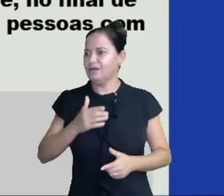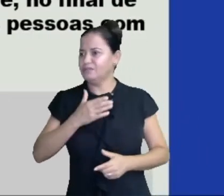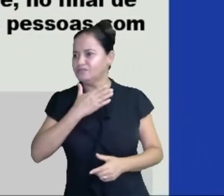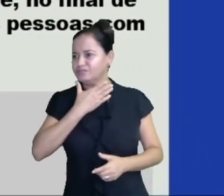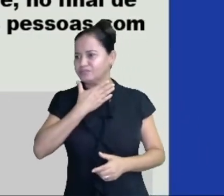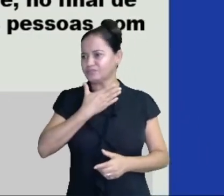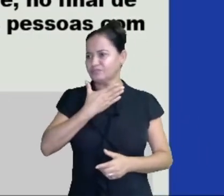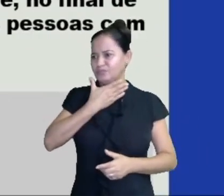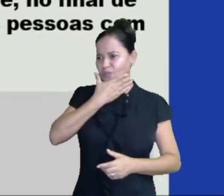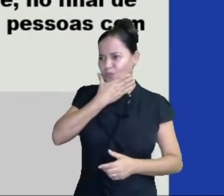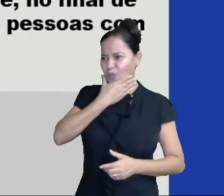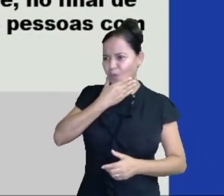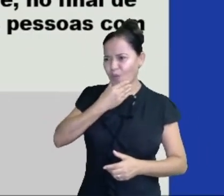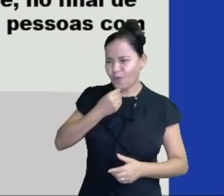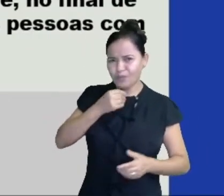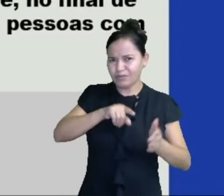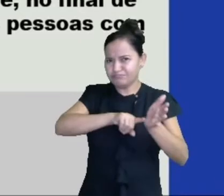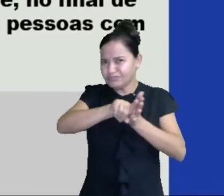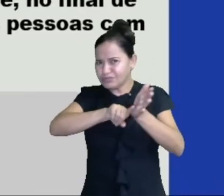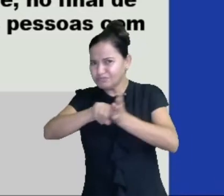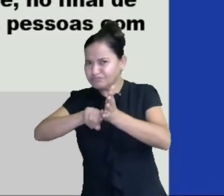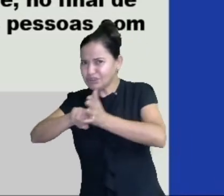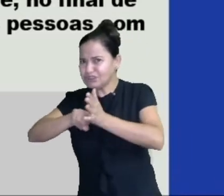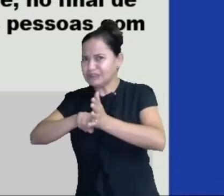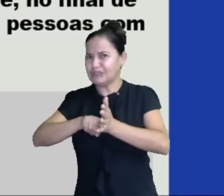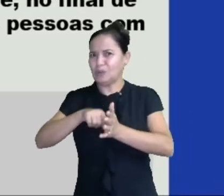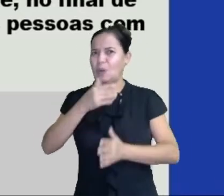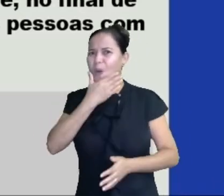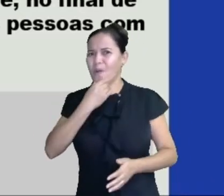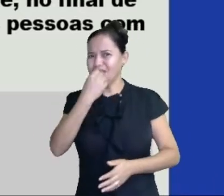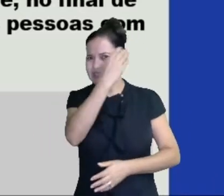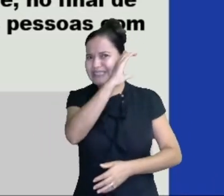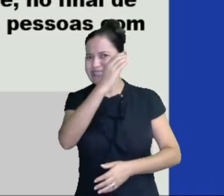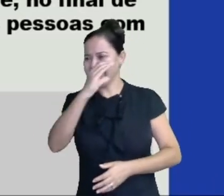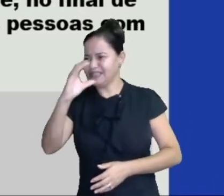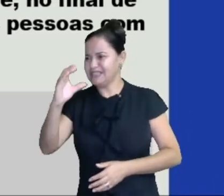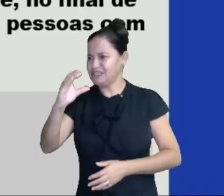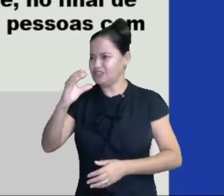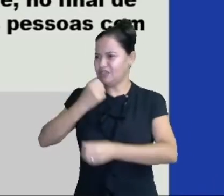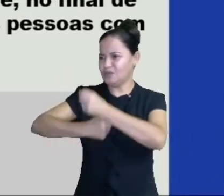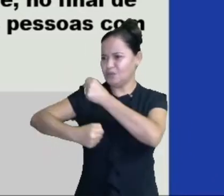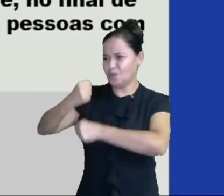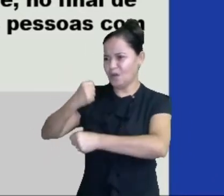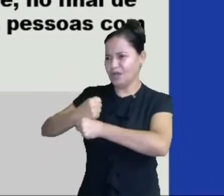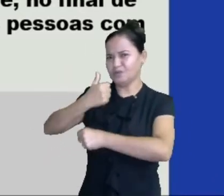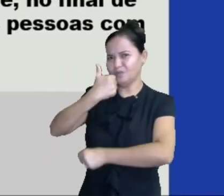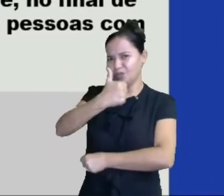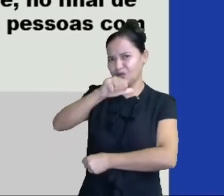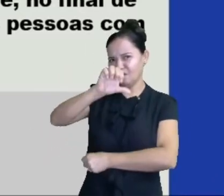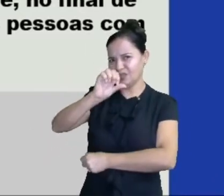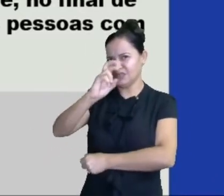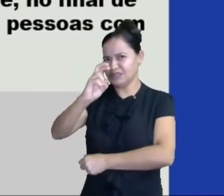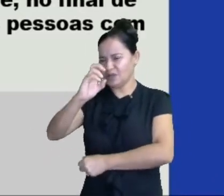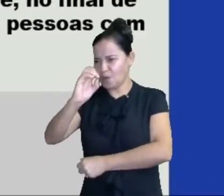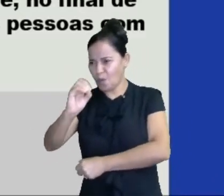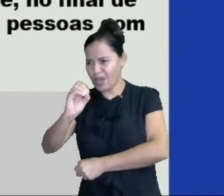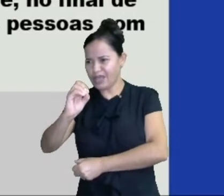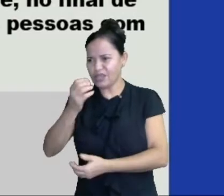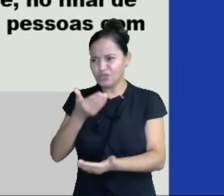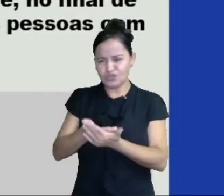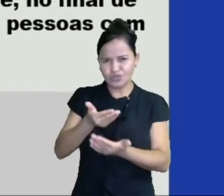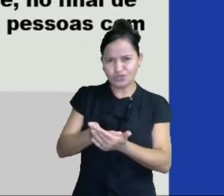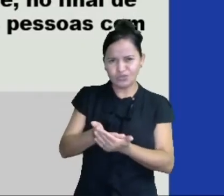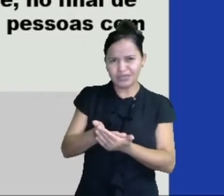Zivi Laron, que no final de 1950 começou a estudar pacientes com diabetes na infância